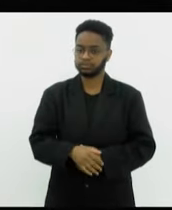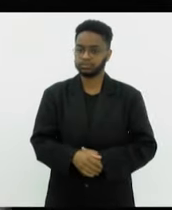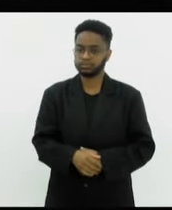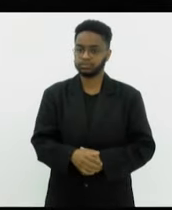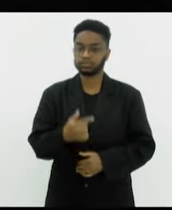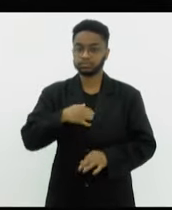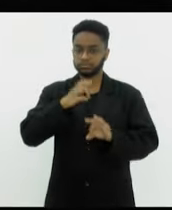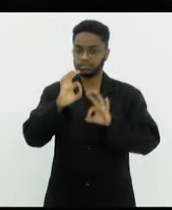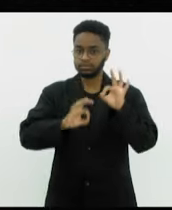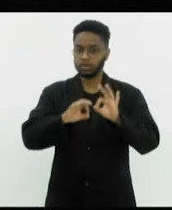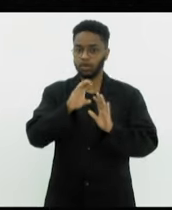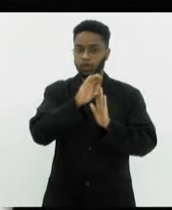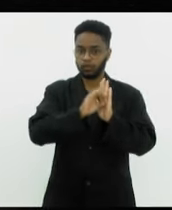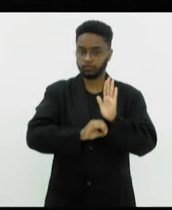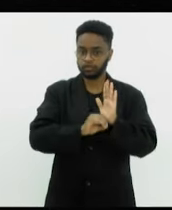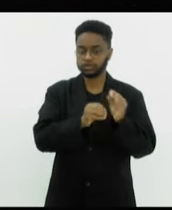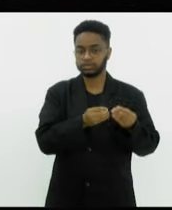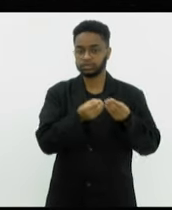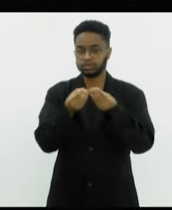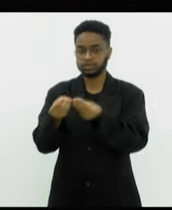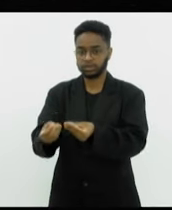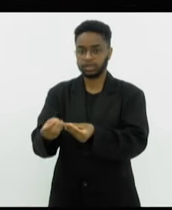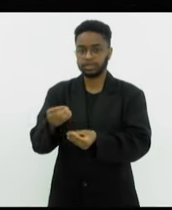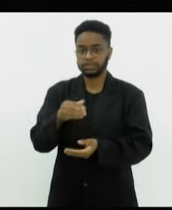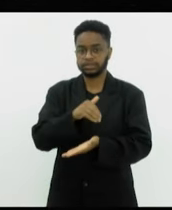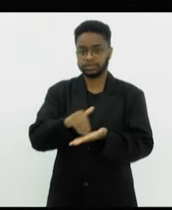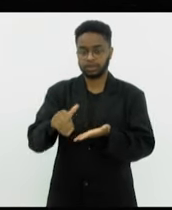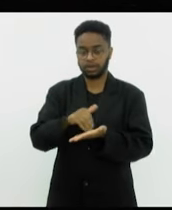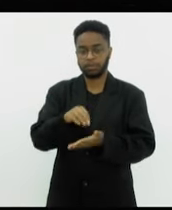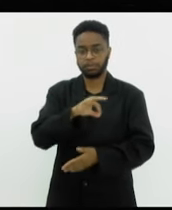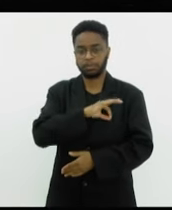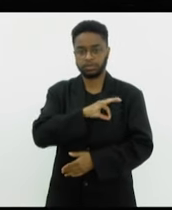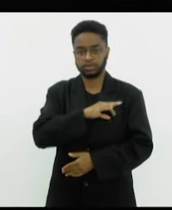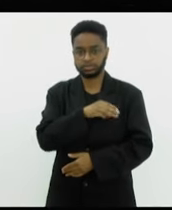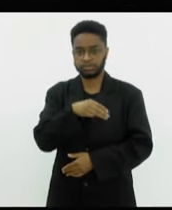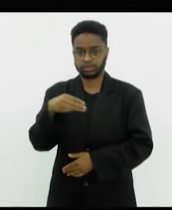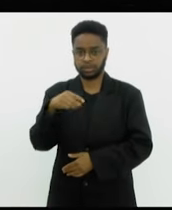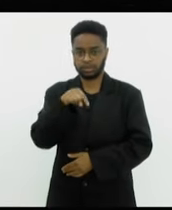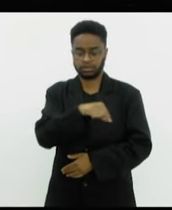preparei um ofício ao secretário de PM, secretário da Polícia Militar do Estado do Rio,